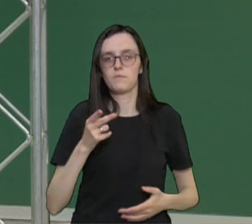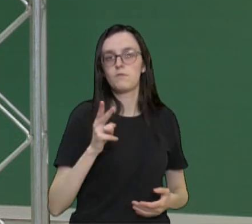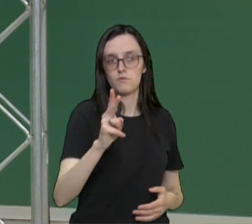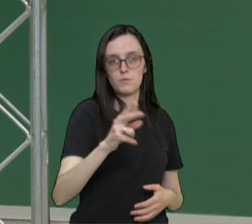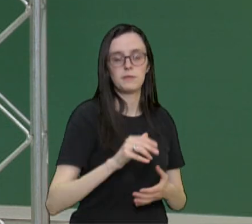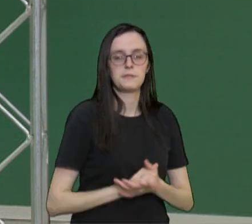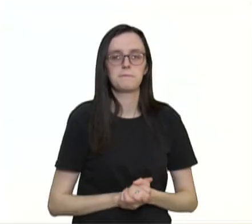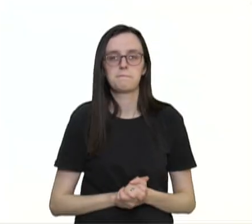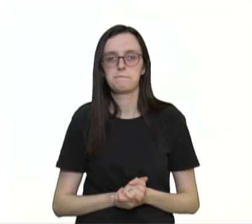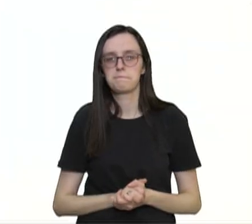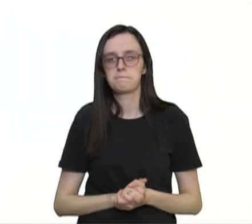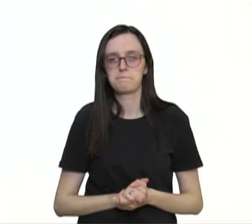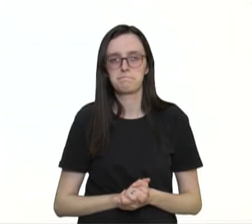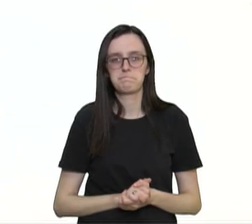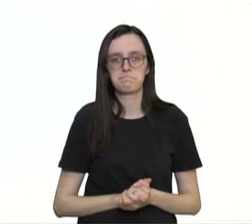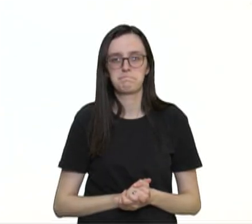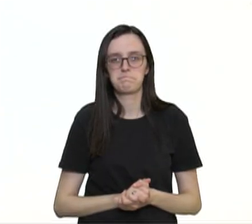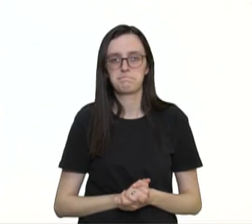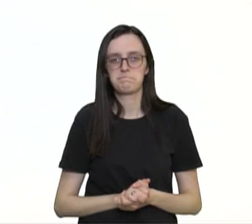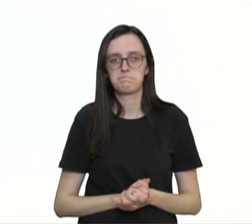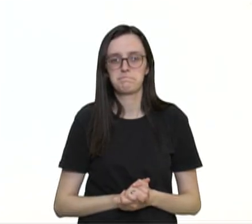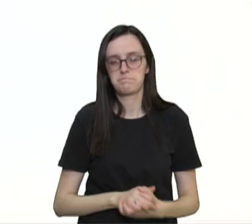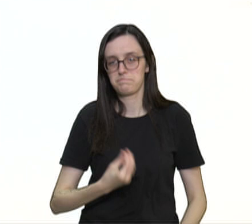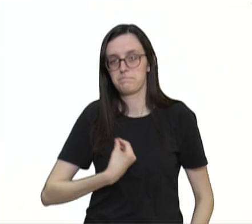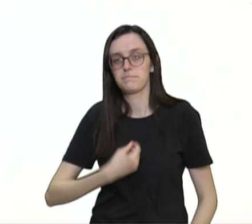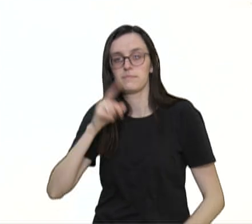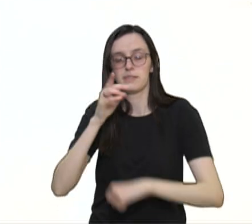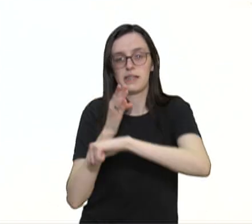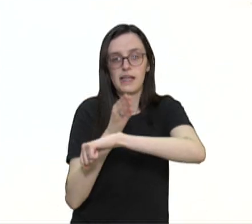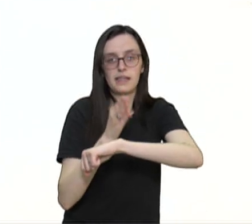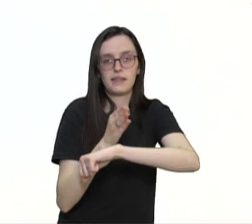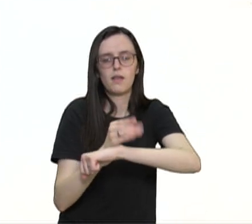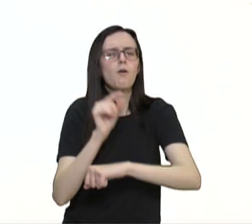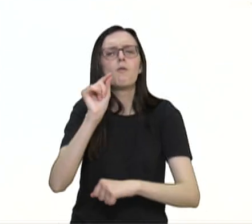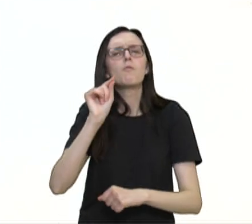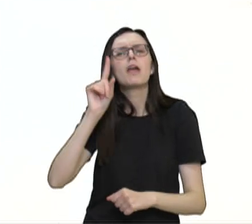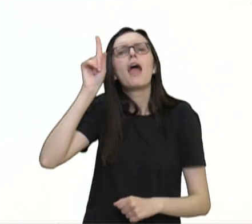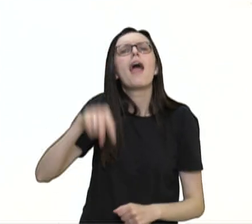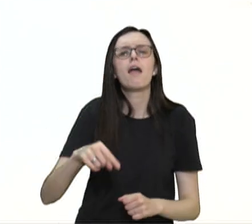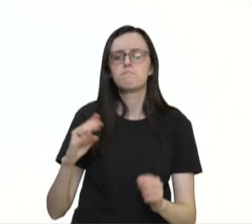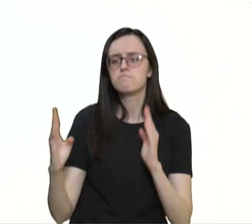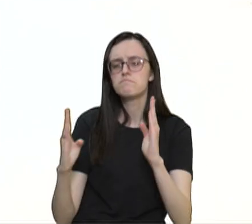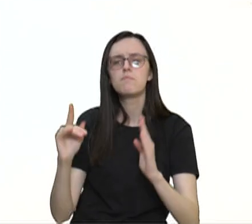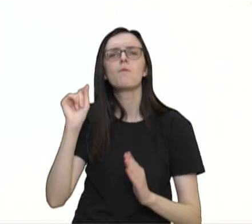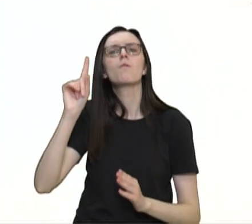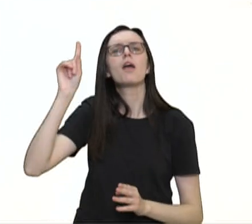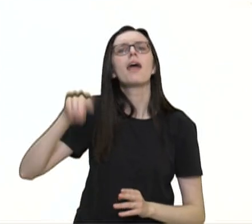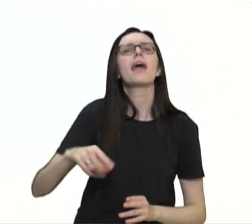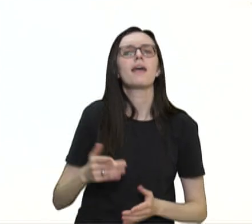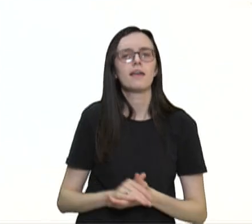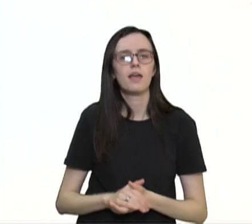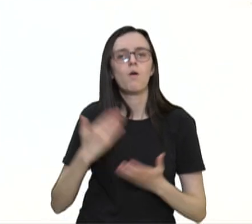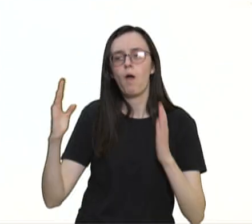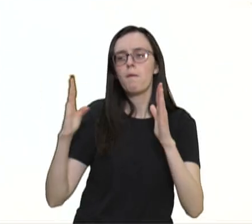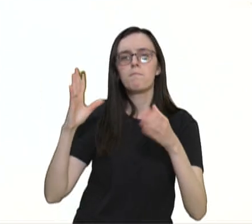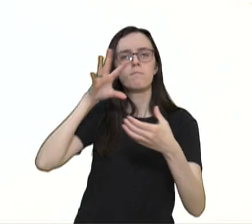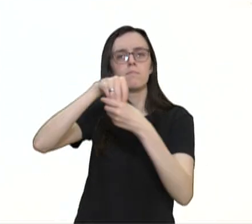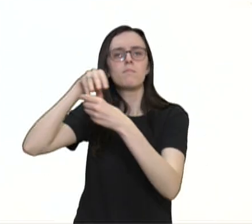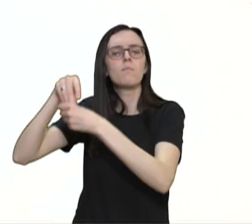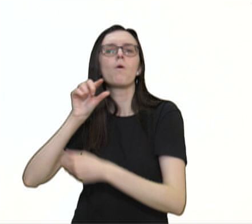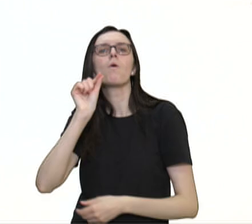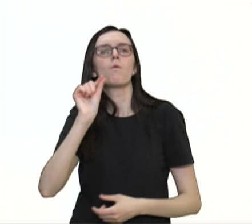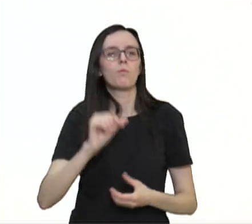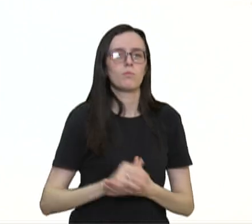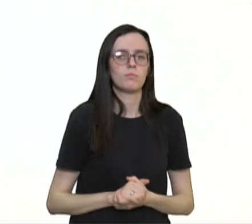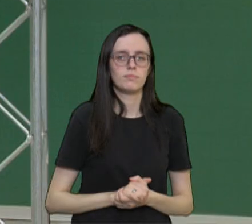sequência, idade moderna. O que compreende a Idade Moderna? Que movimentos e períodos compreende a Idade Moderna, né?